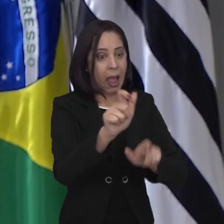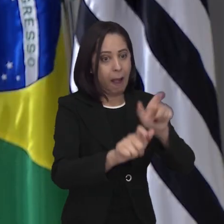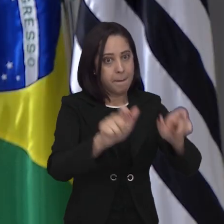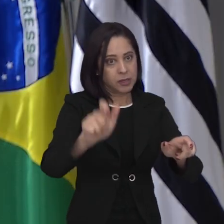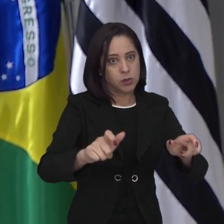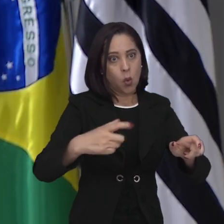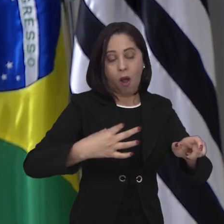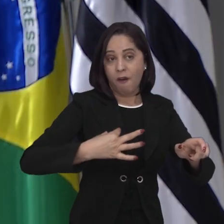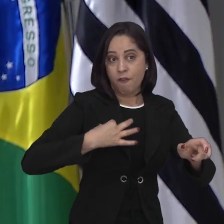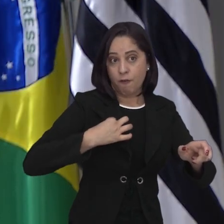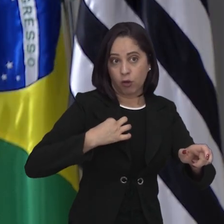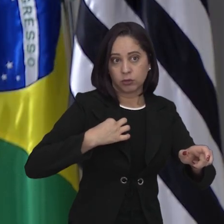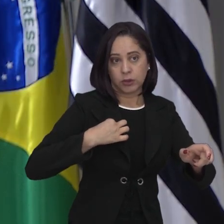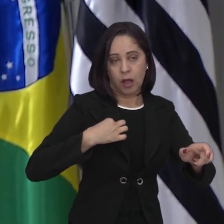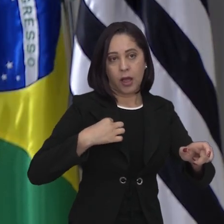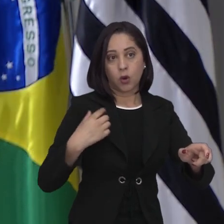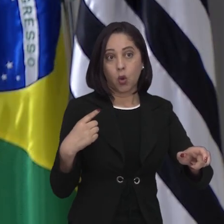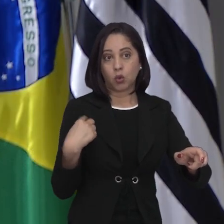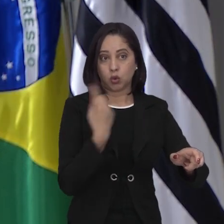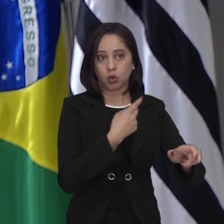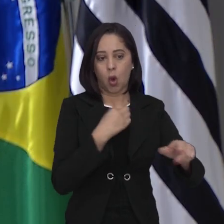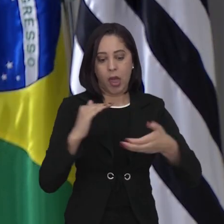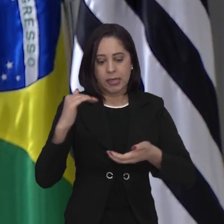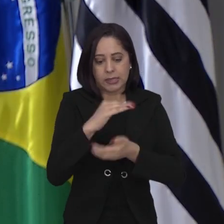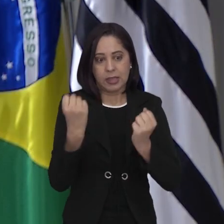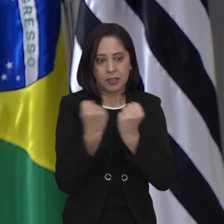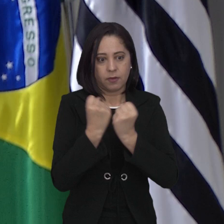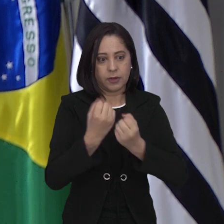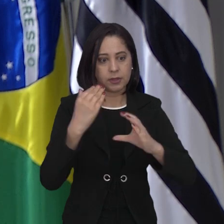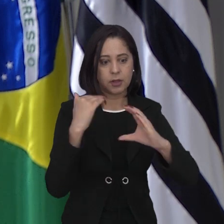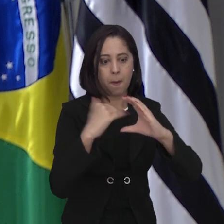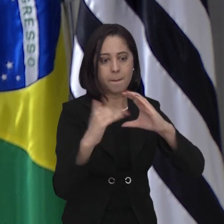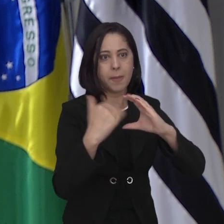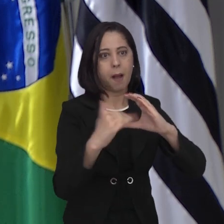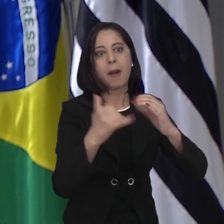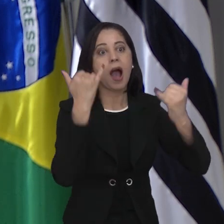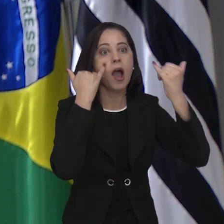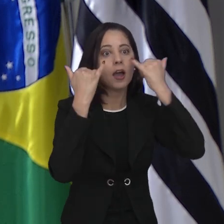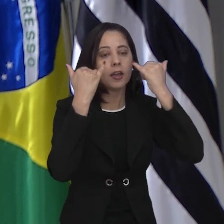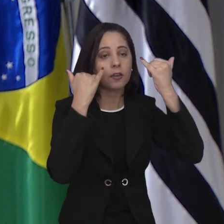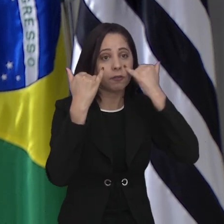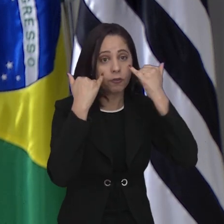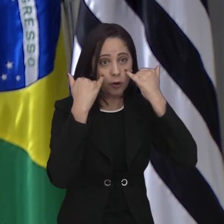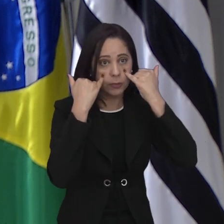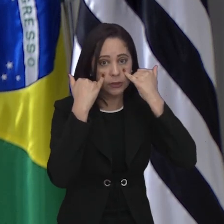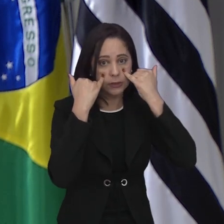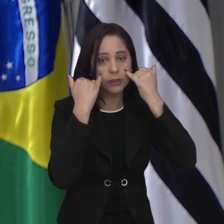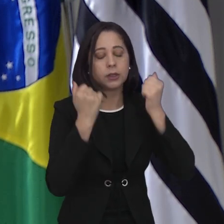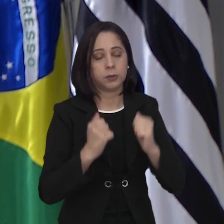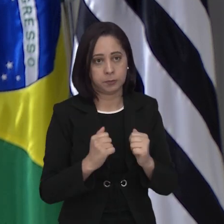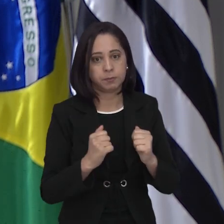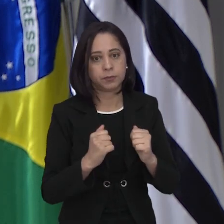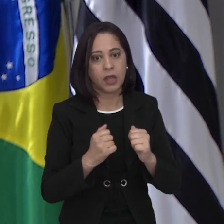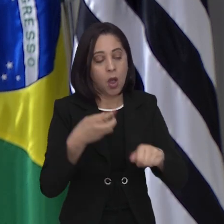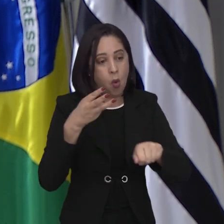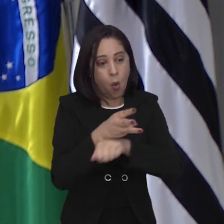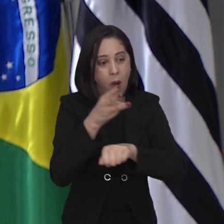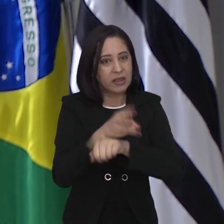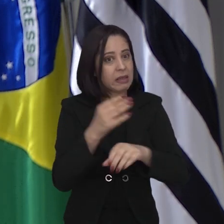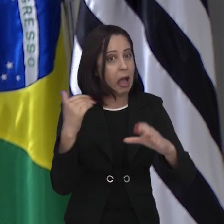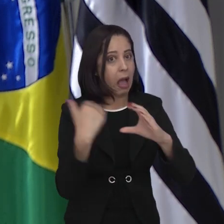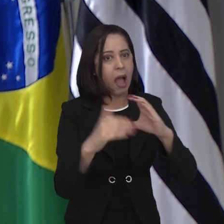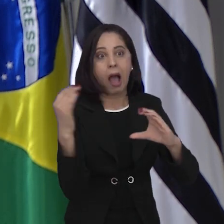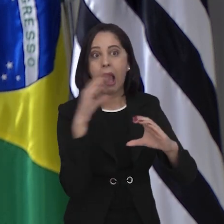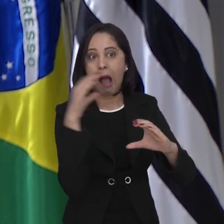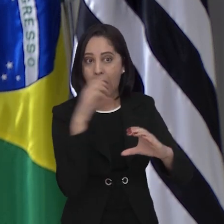moradores passam a receber as informações, né, as dicas, as orientações da própria Defesa Civil. Isso hoje, de uma maneira